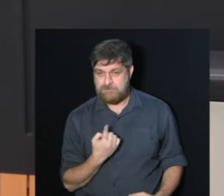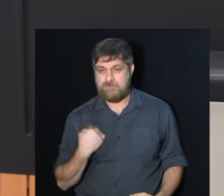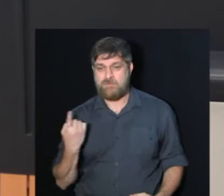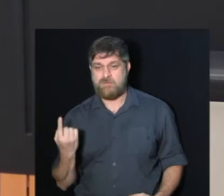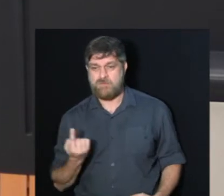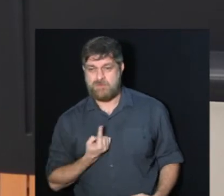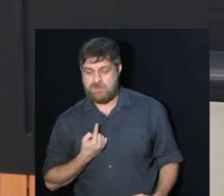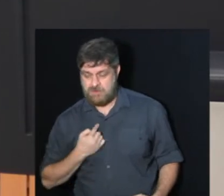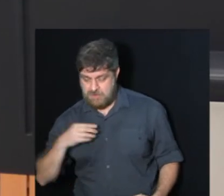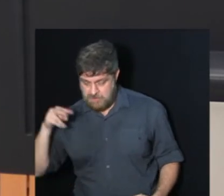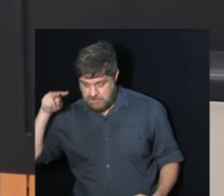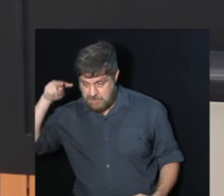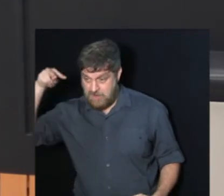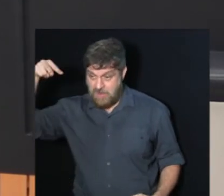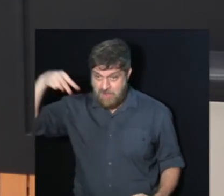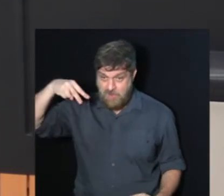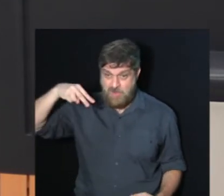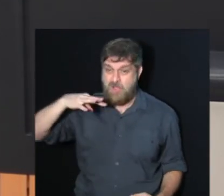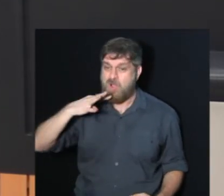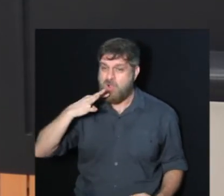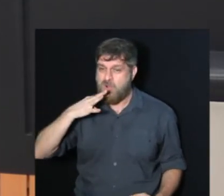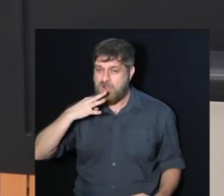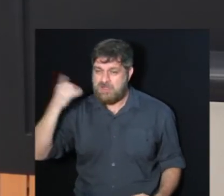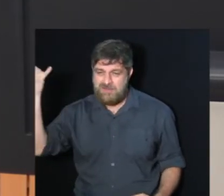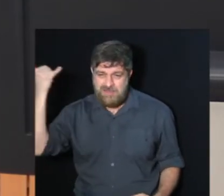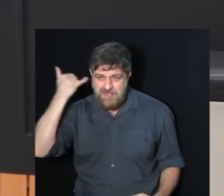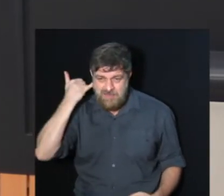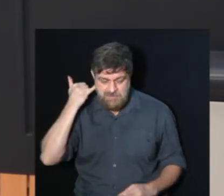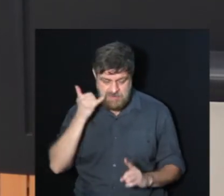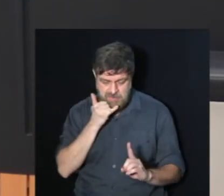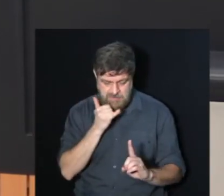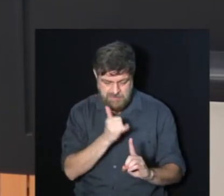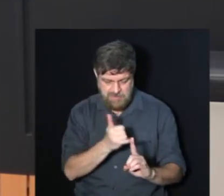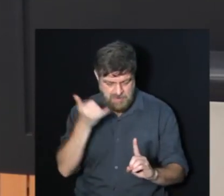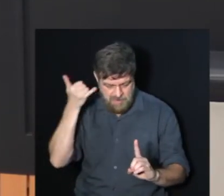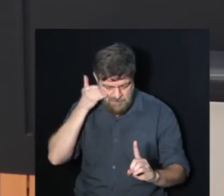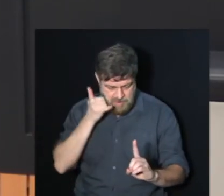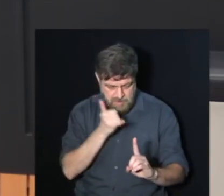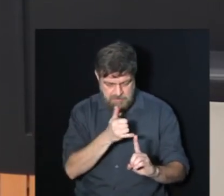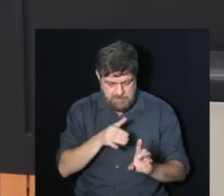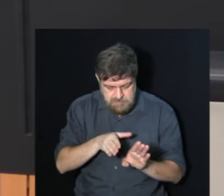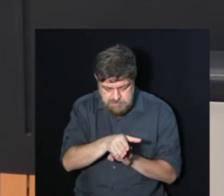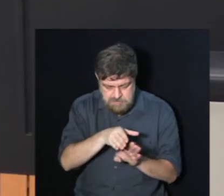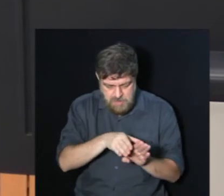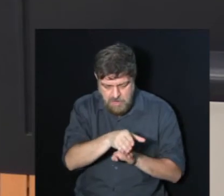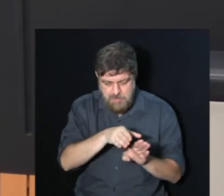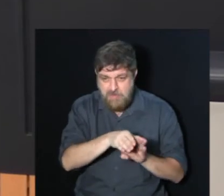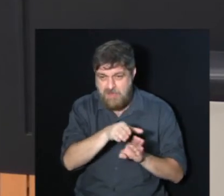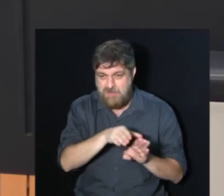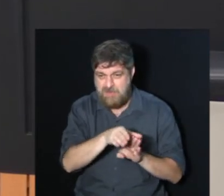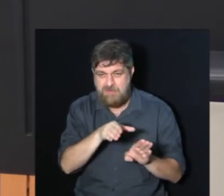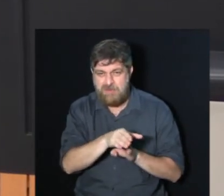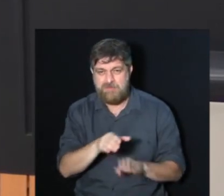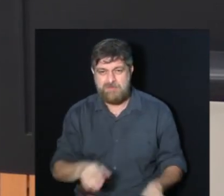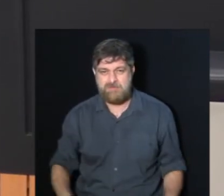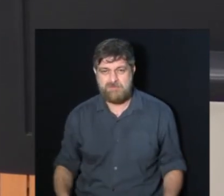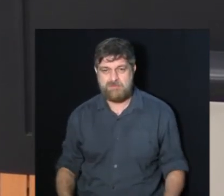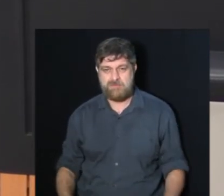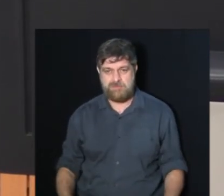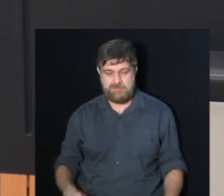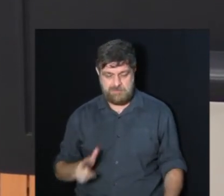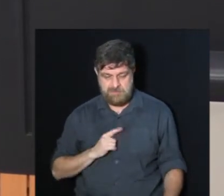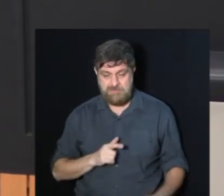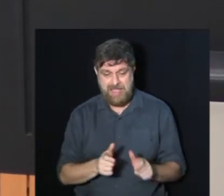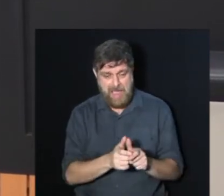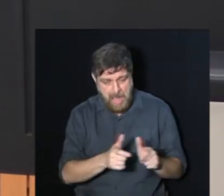conhecem as histórias delas direcionam para o entendimento e para a mudança dessa realidade que a cada vez mais